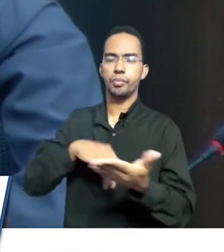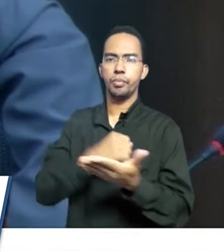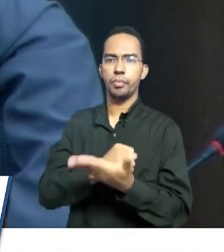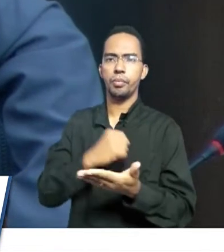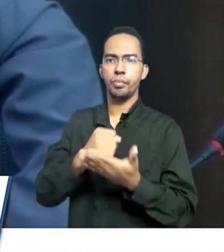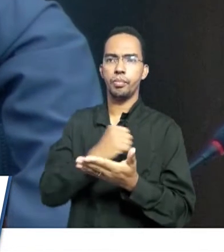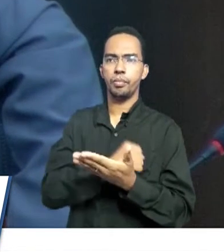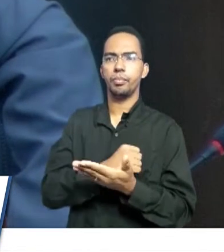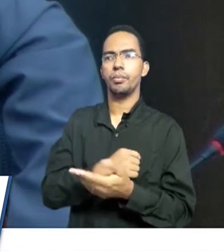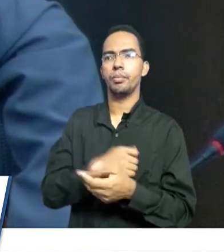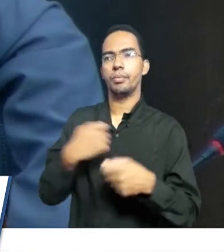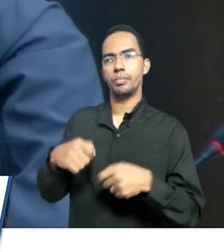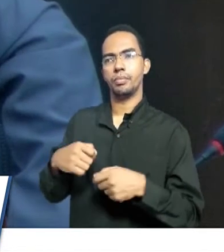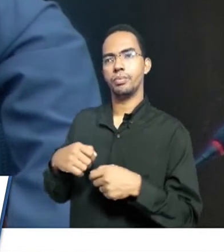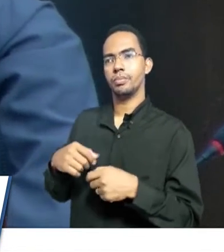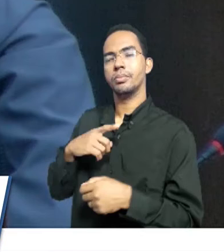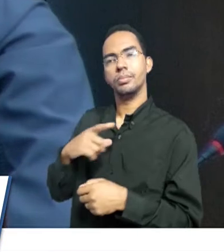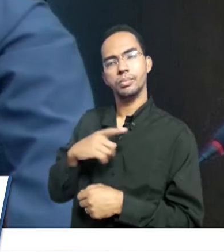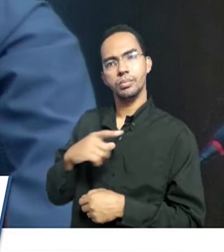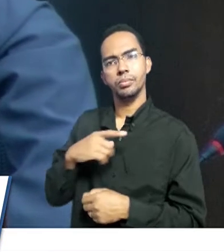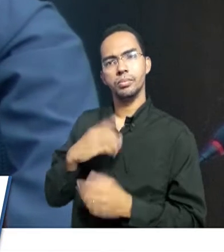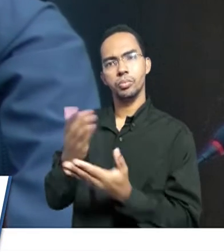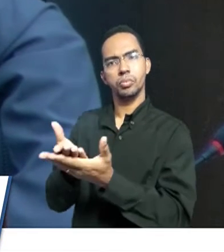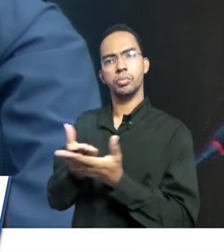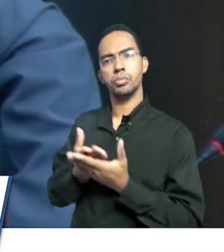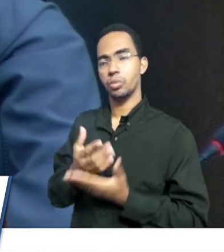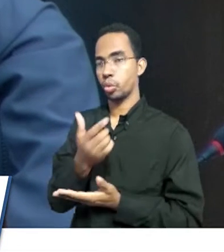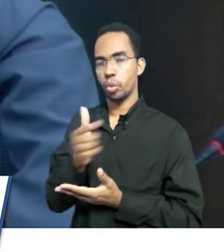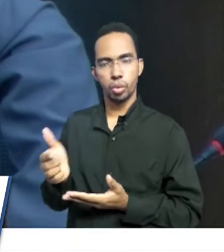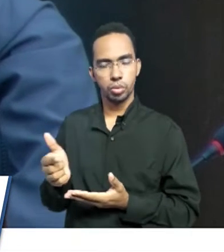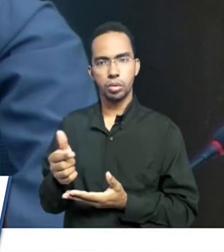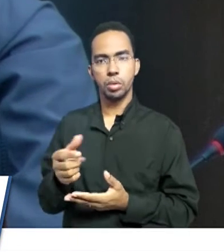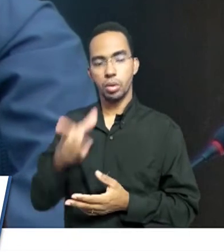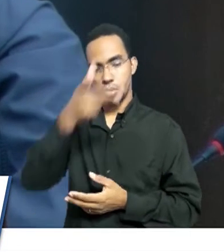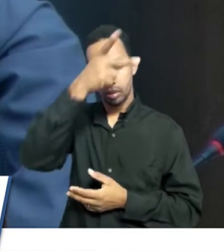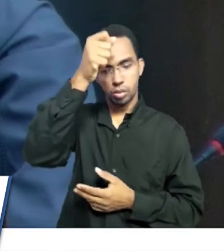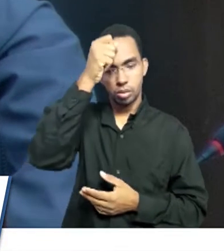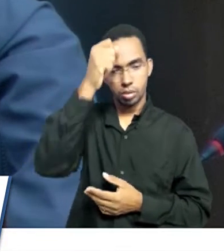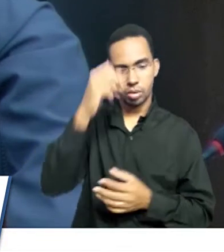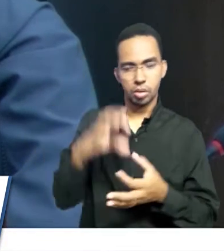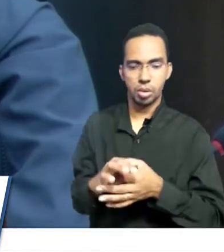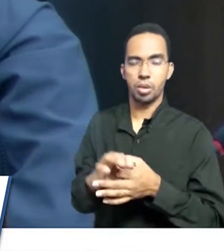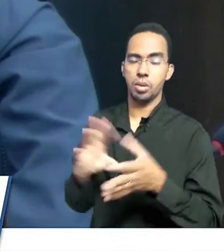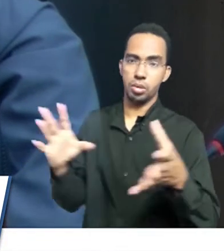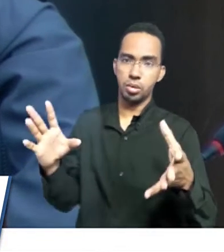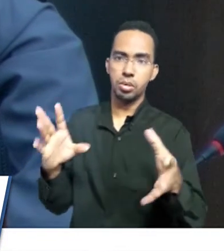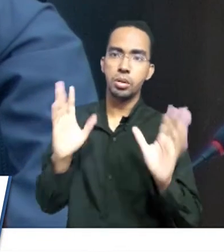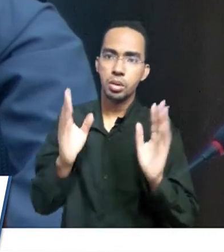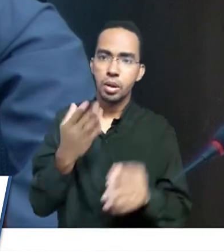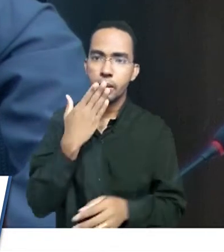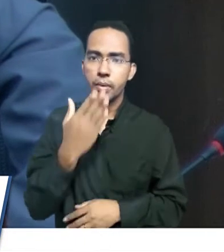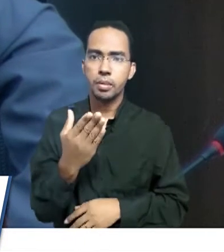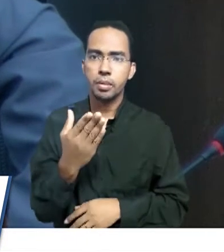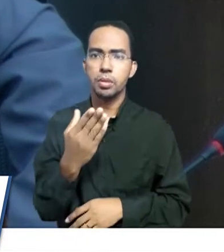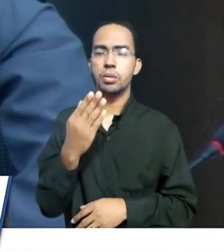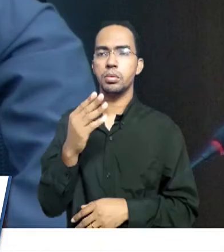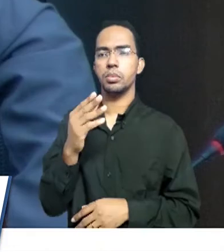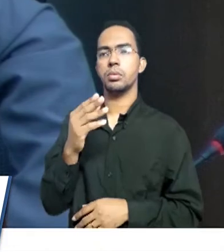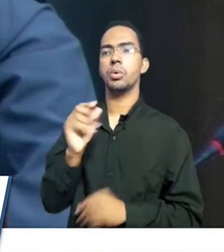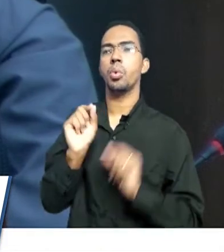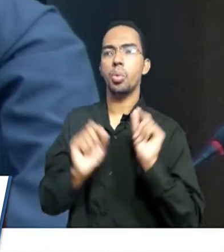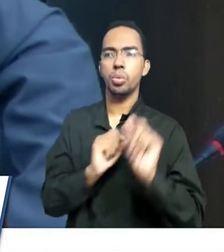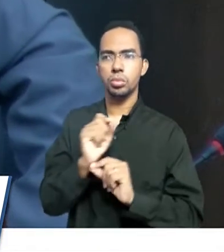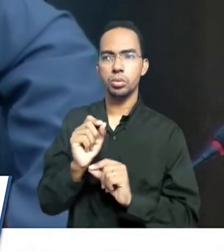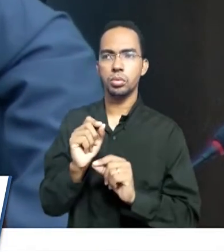uma licitação e não teve, o prefeito avocou para ele. Nós já fizemos essa solicitação na gestão anterior e